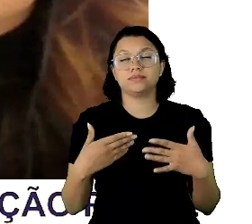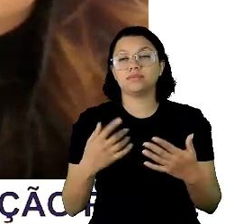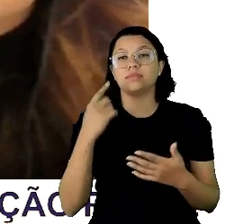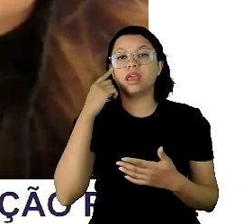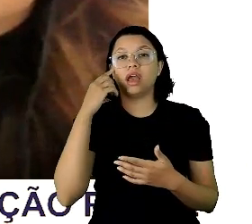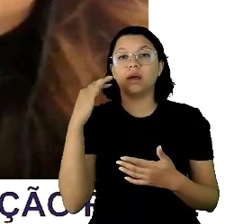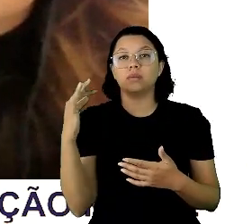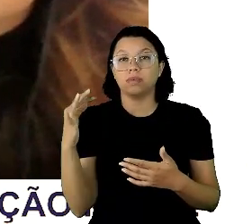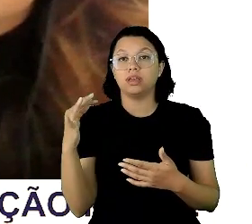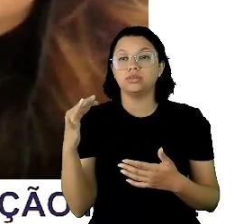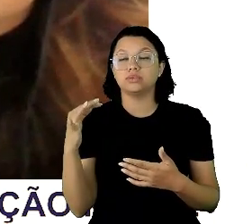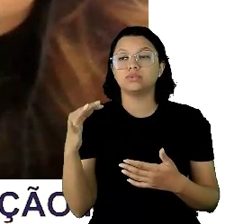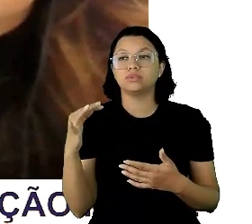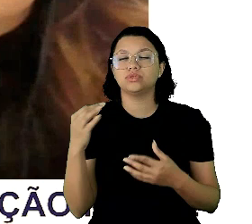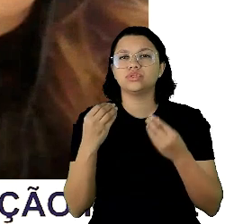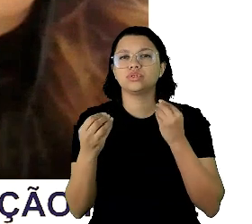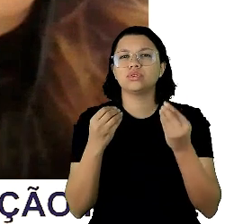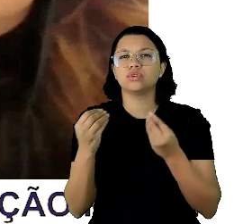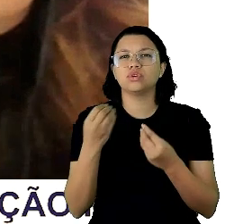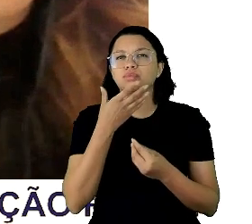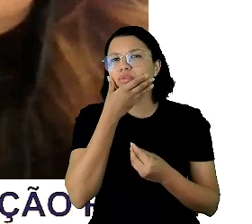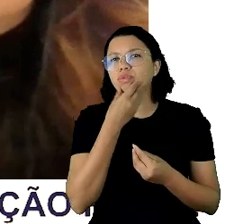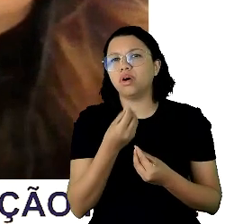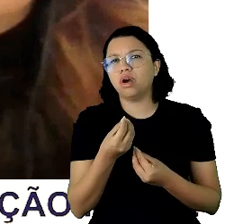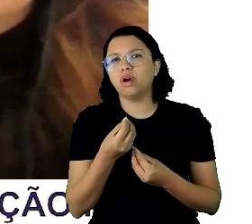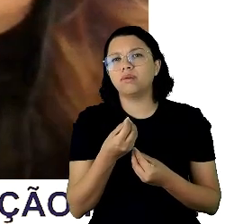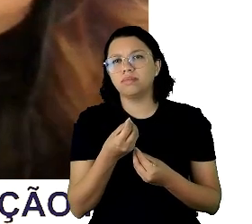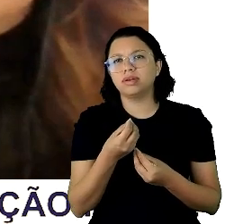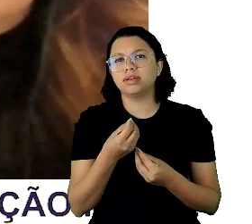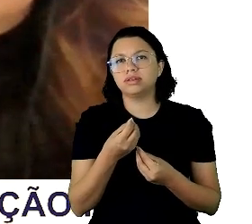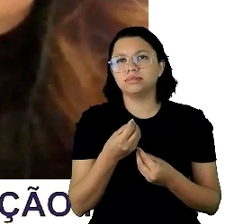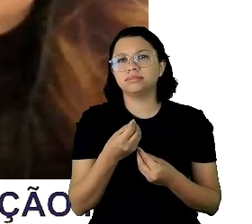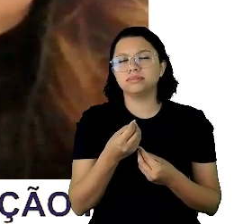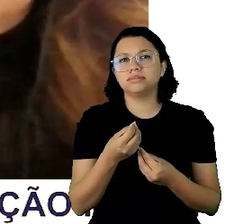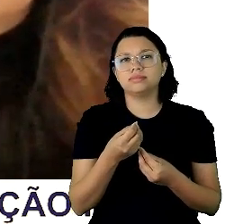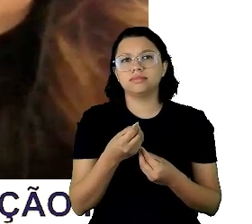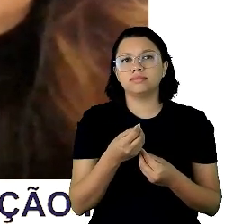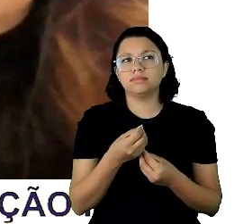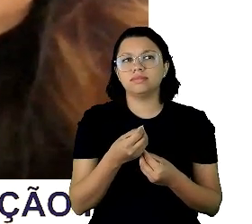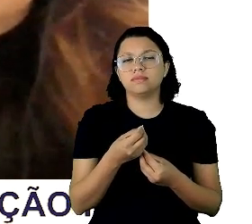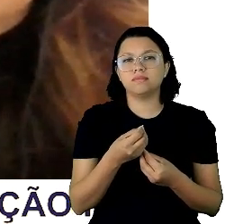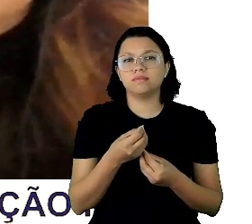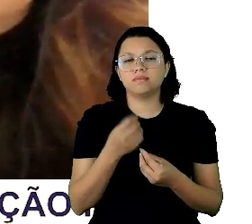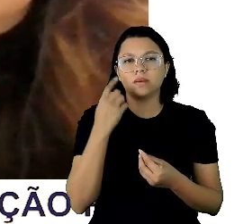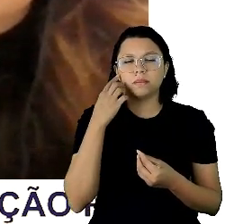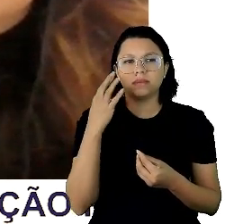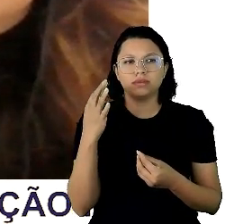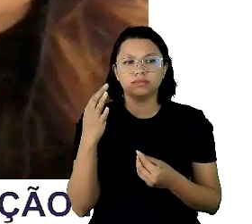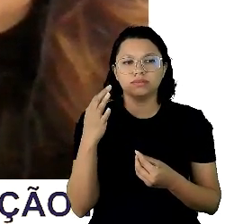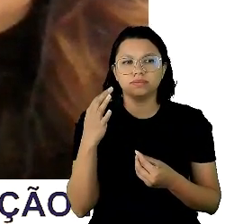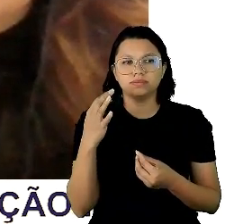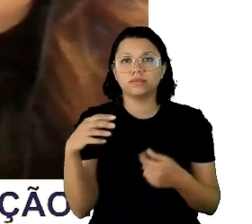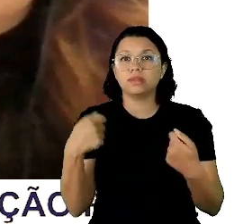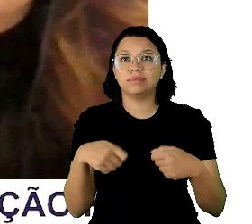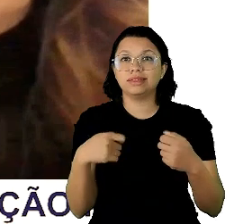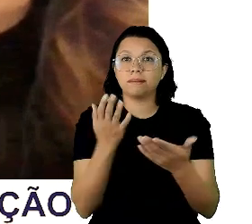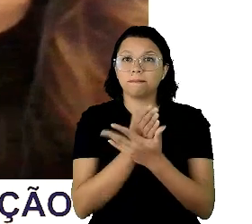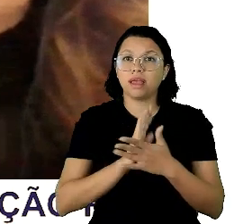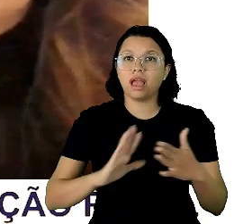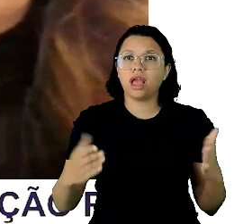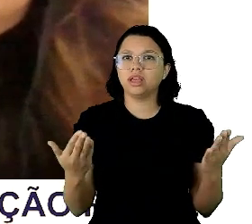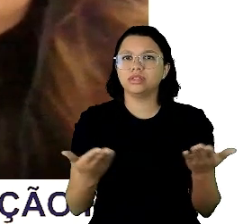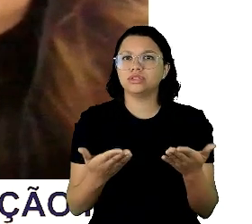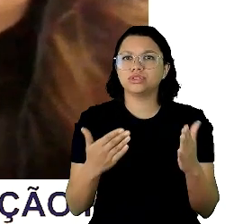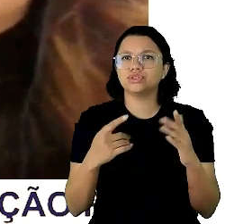na posição do homem, quanto é importante para bloquear esse tipo de comportamento, ou